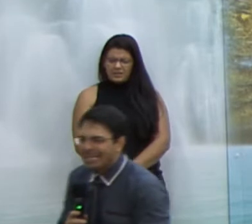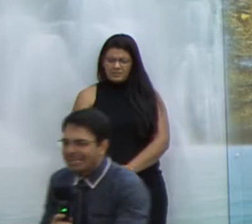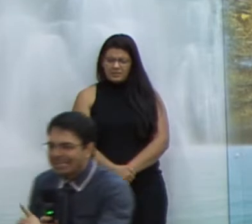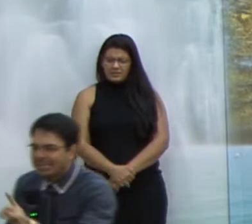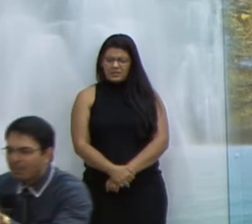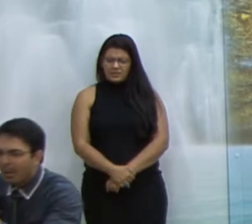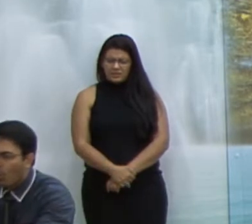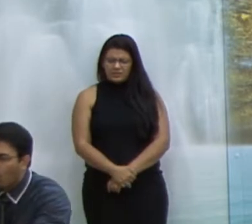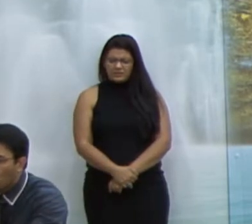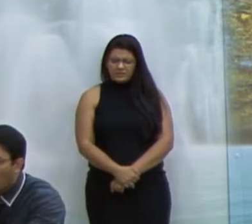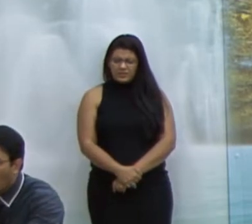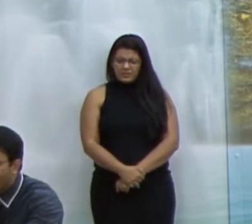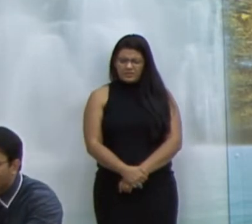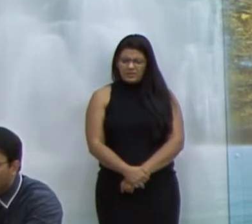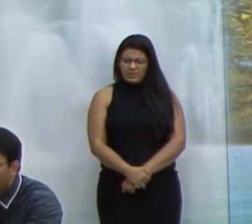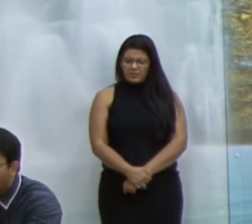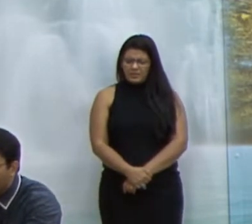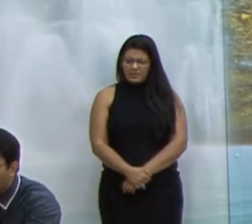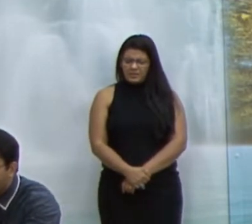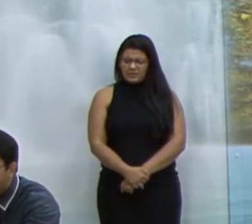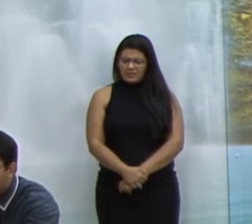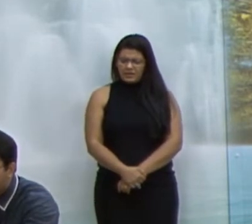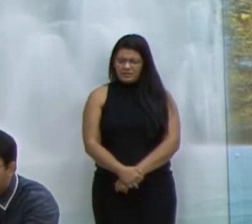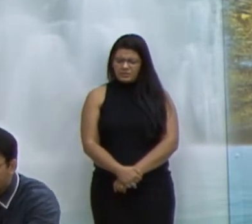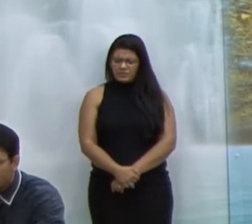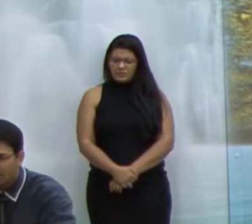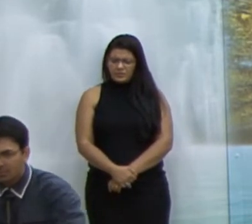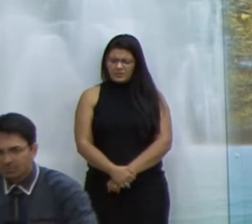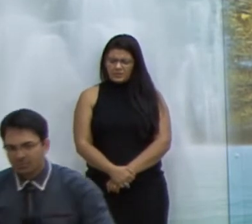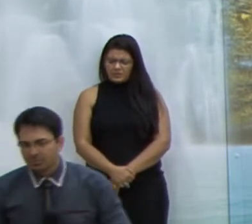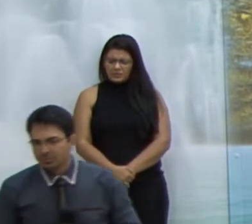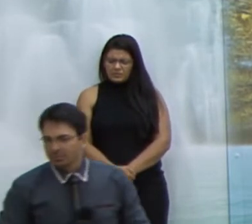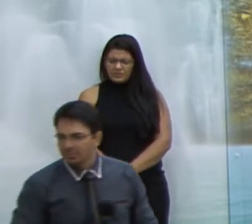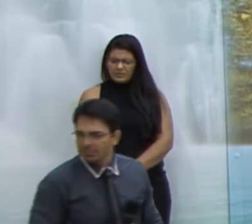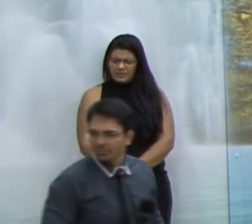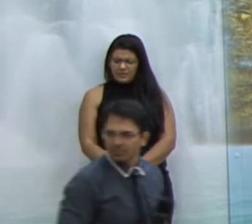grande índice de desemprego como nunca houve na história de nossa nação.